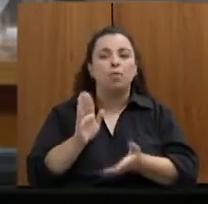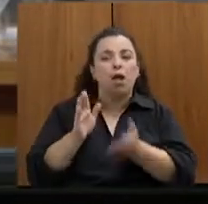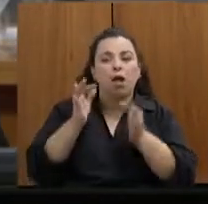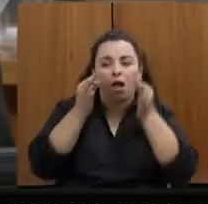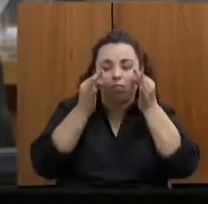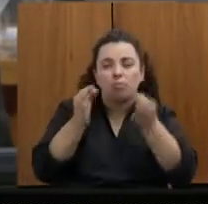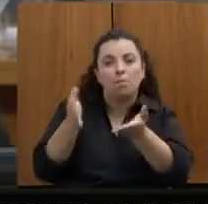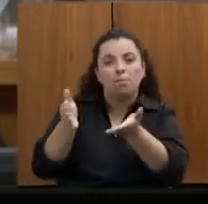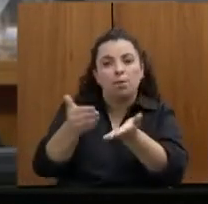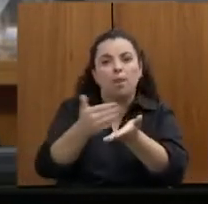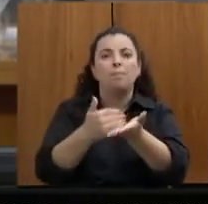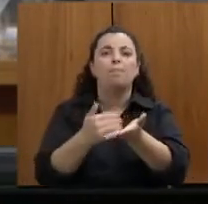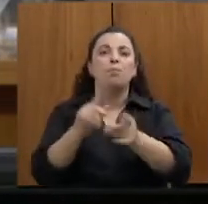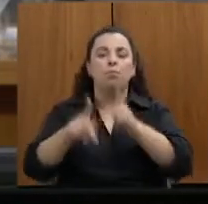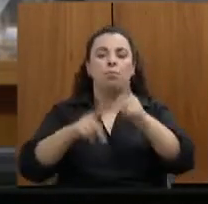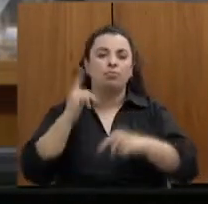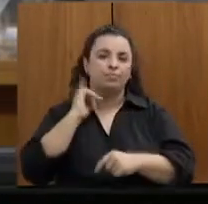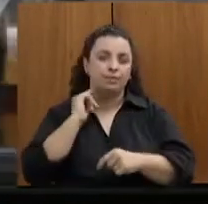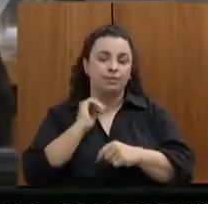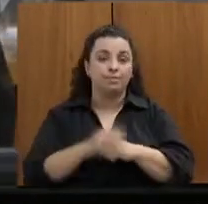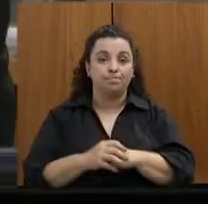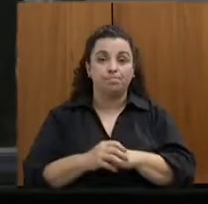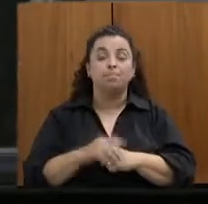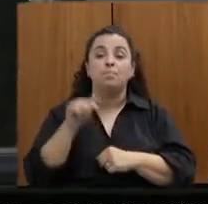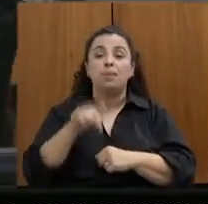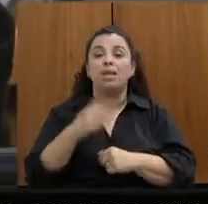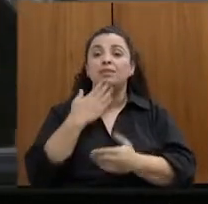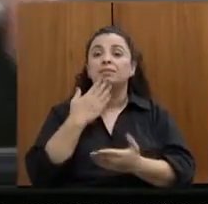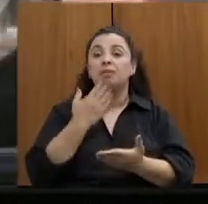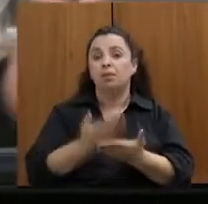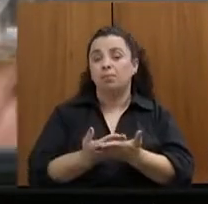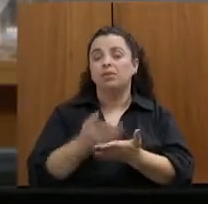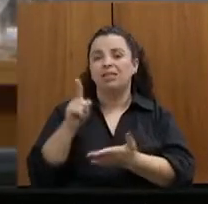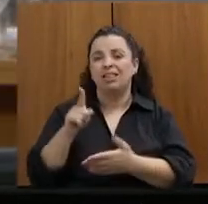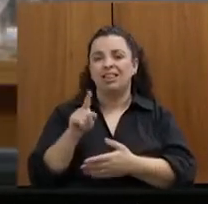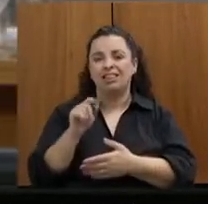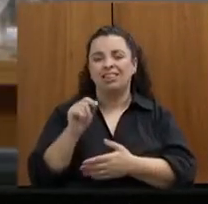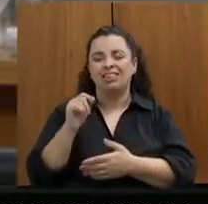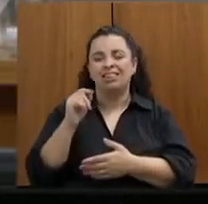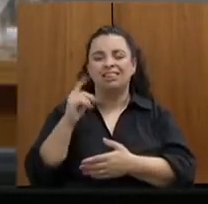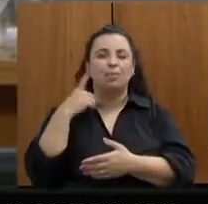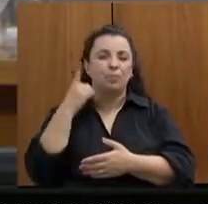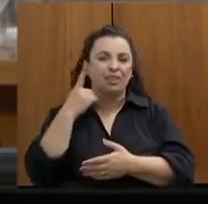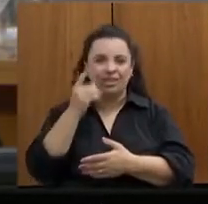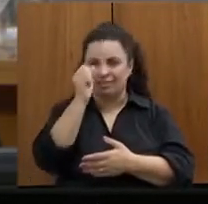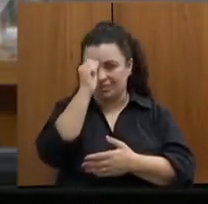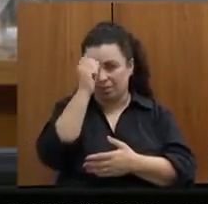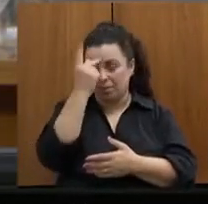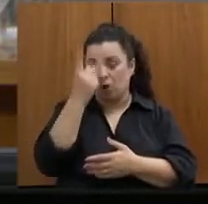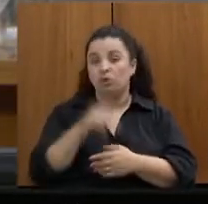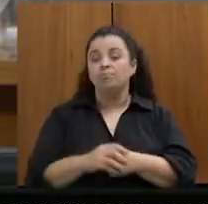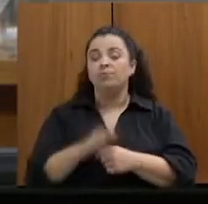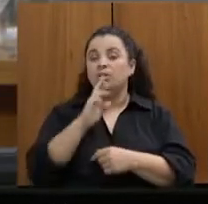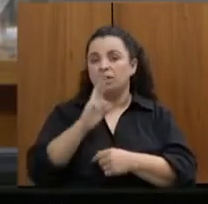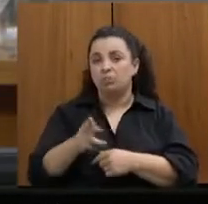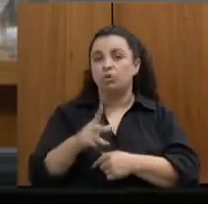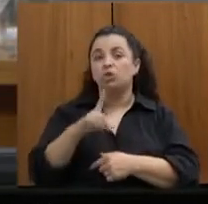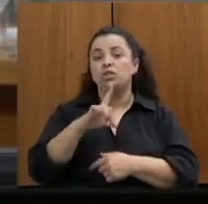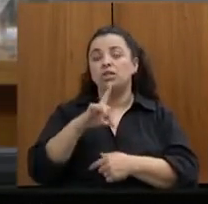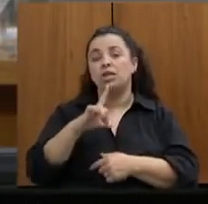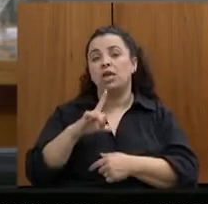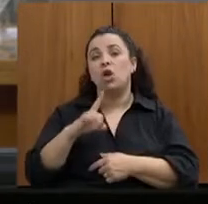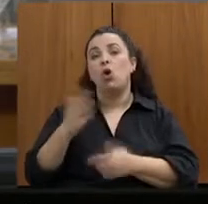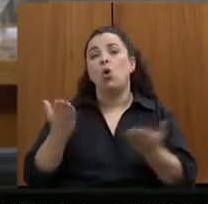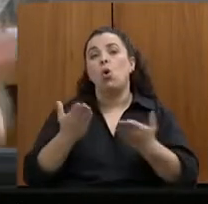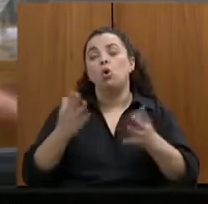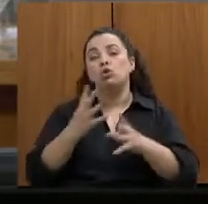do requerimento, eu já gostaria aqui de responder da deputada Ana Paula, que hoje nós temos 74 conselhos de política